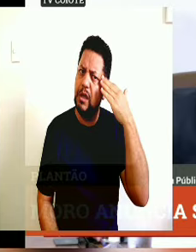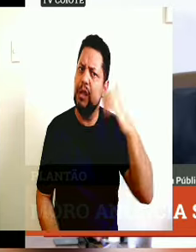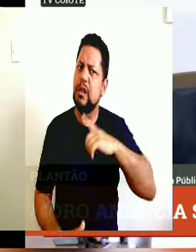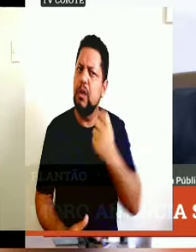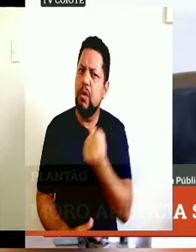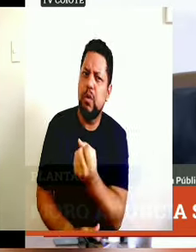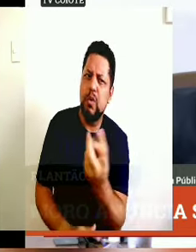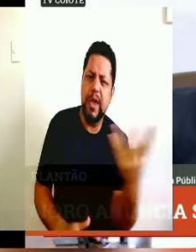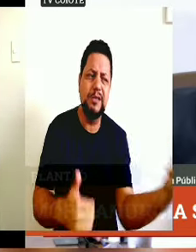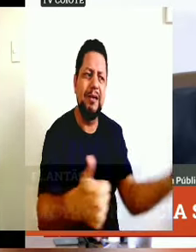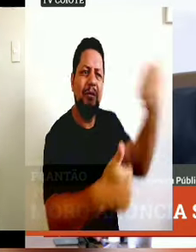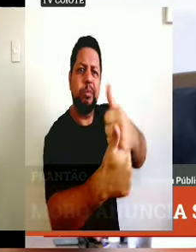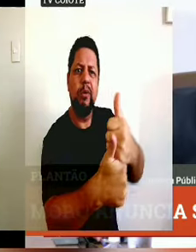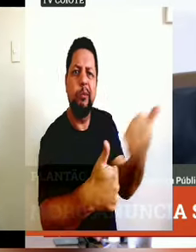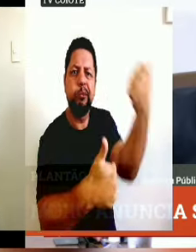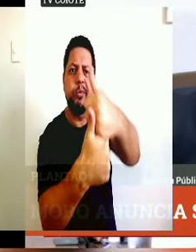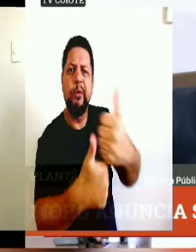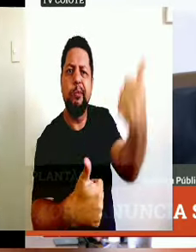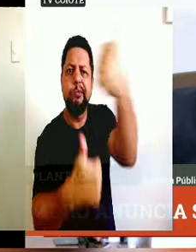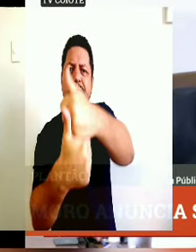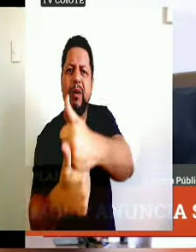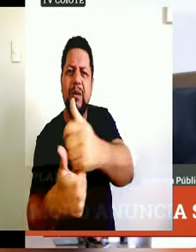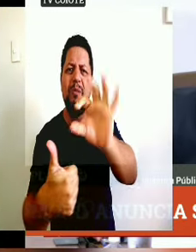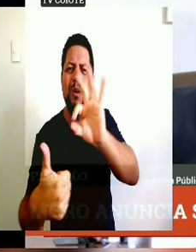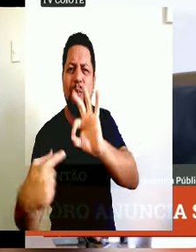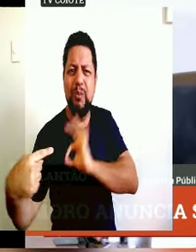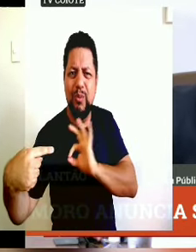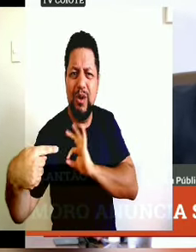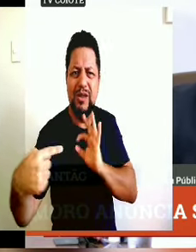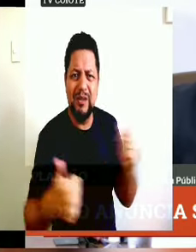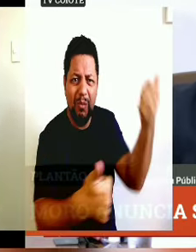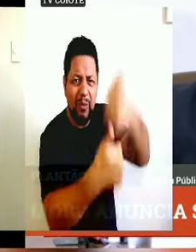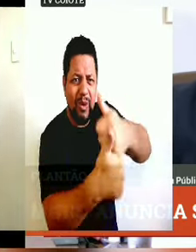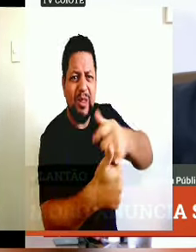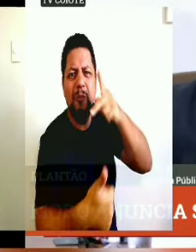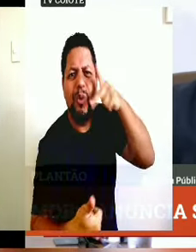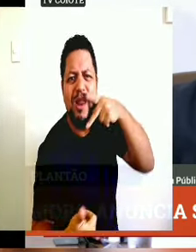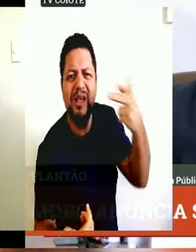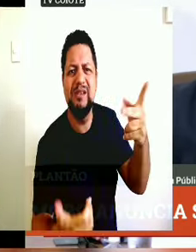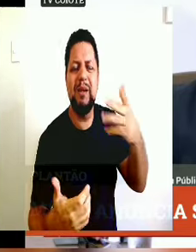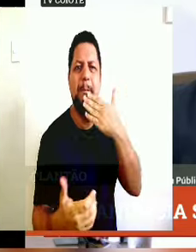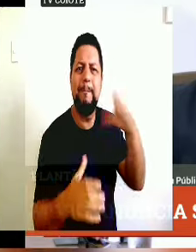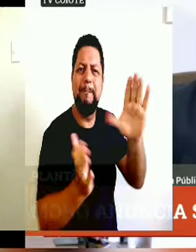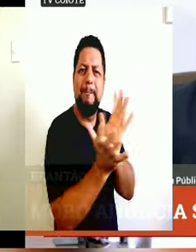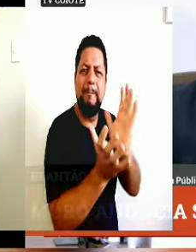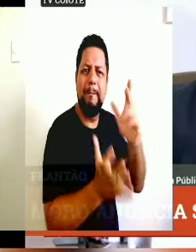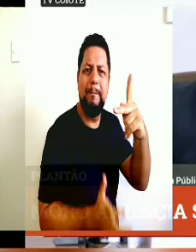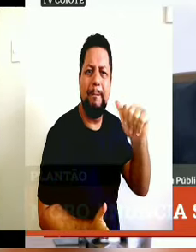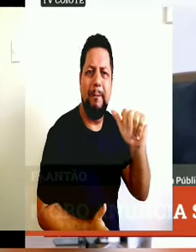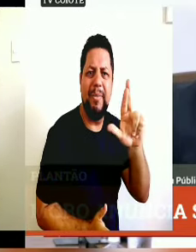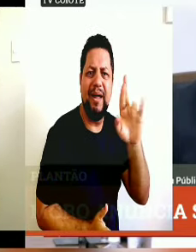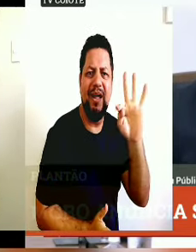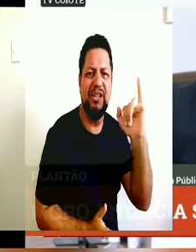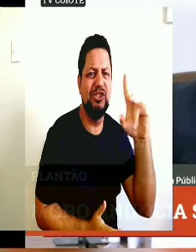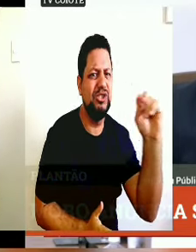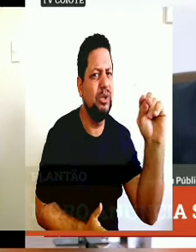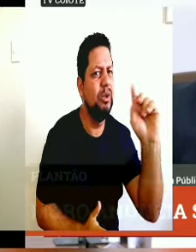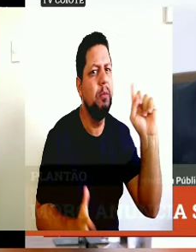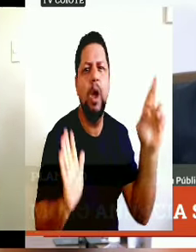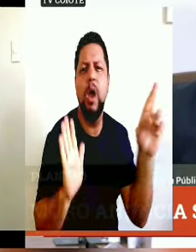preencher esses cargos técnicos, principalmente de polícia, por questões político-partidárias, realmente o resultado não é